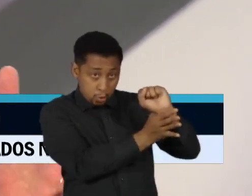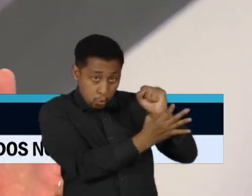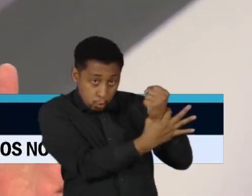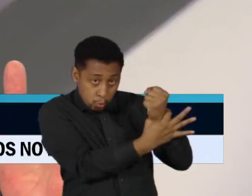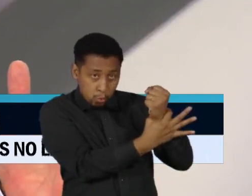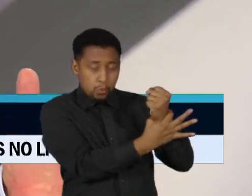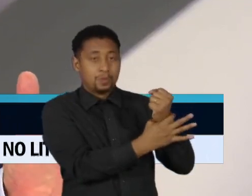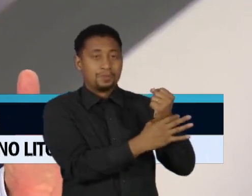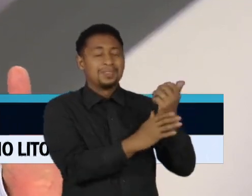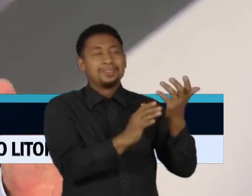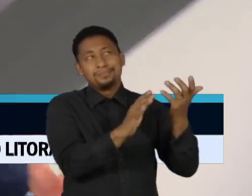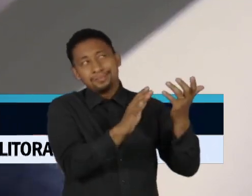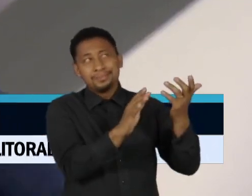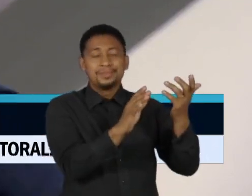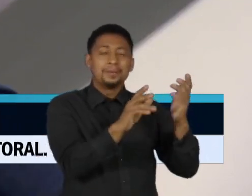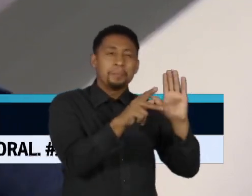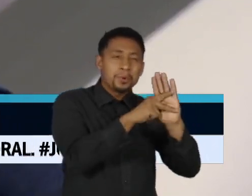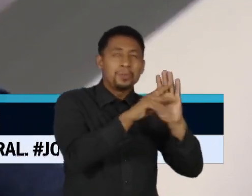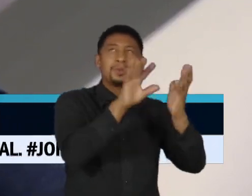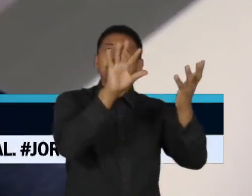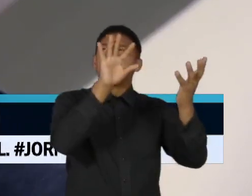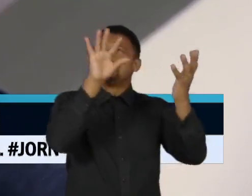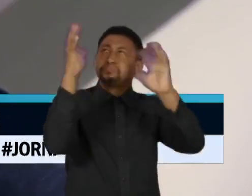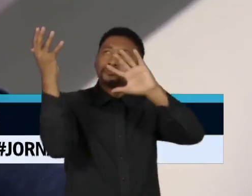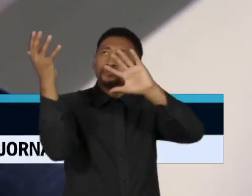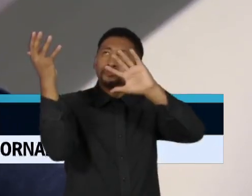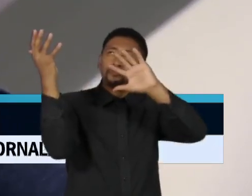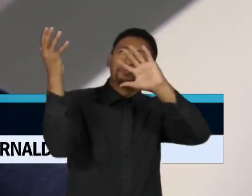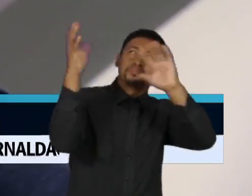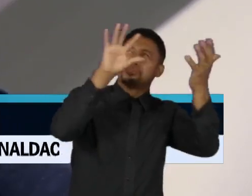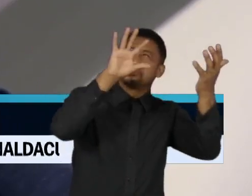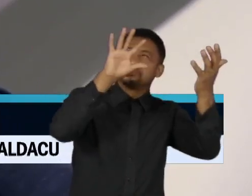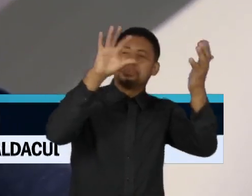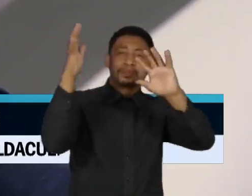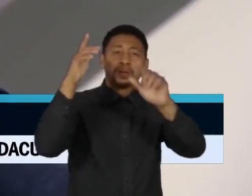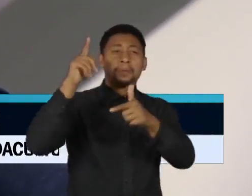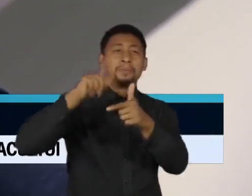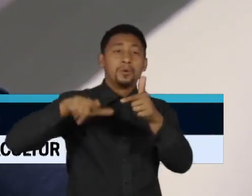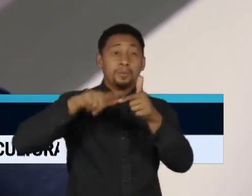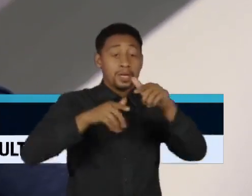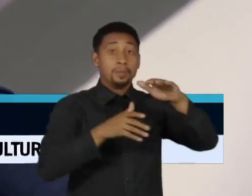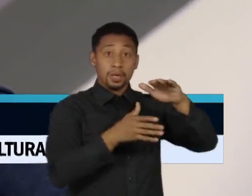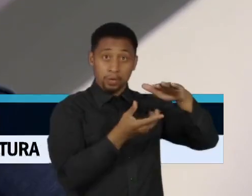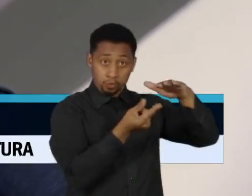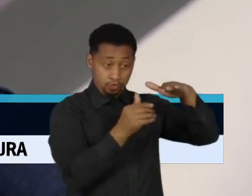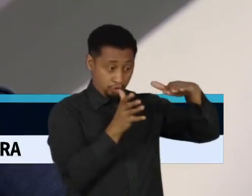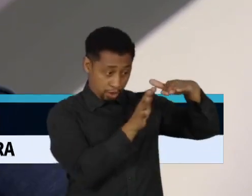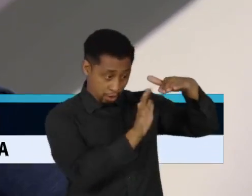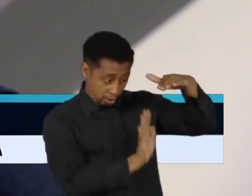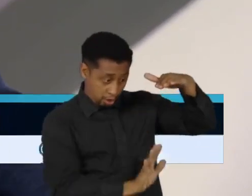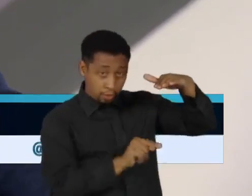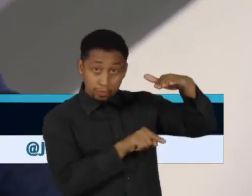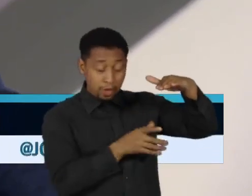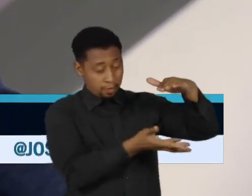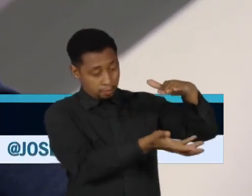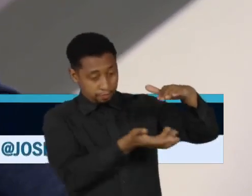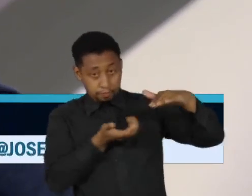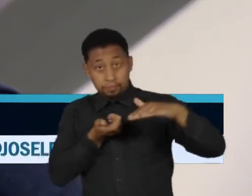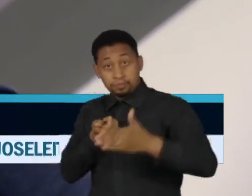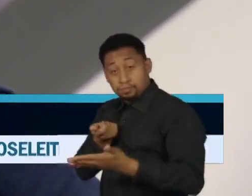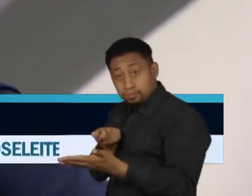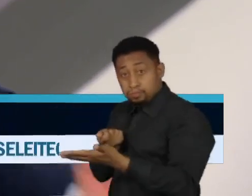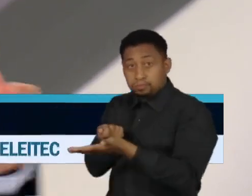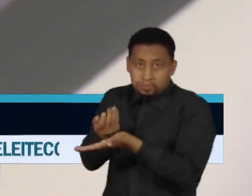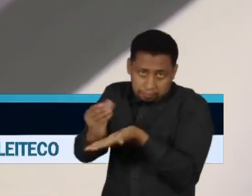para mudança climática. Não é trivial conceber um bom seguro para mudança climática, precisa uma